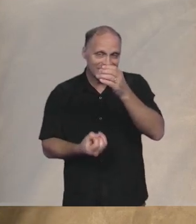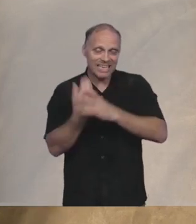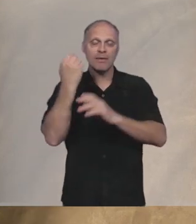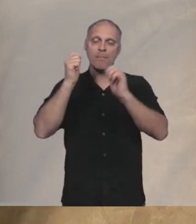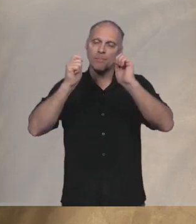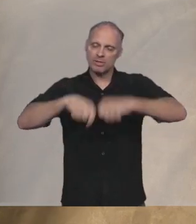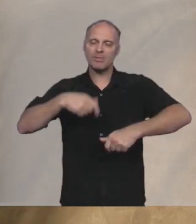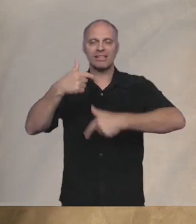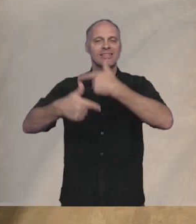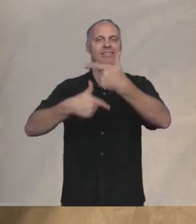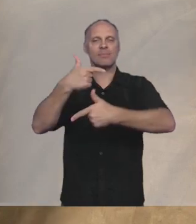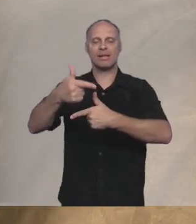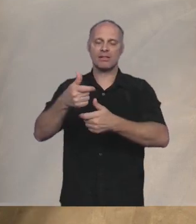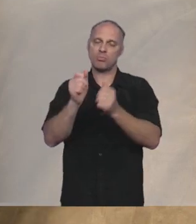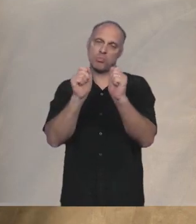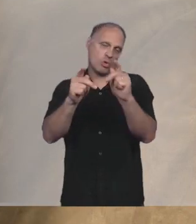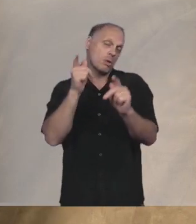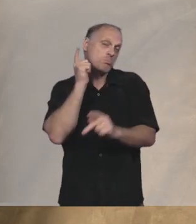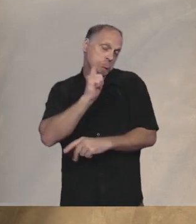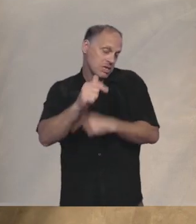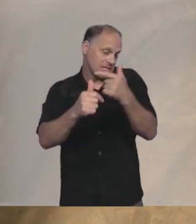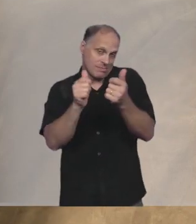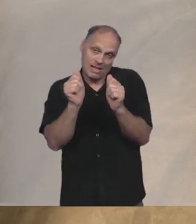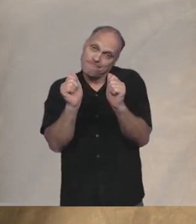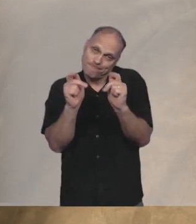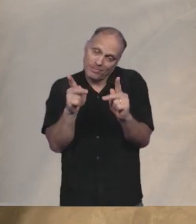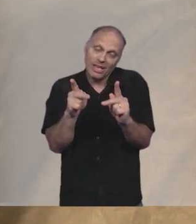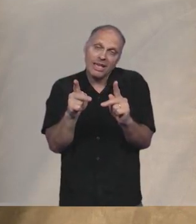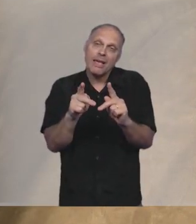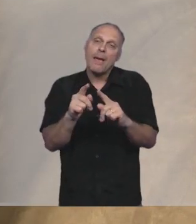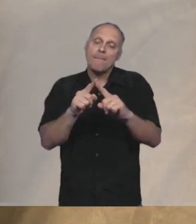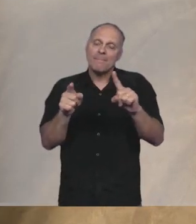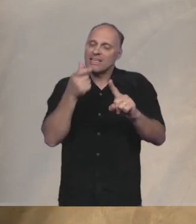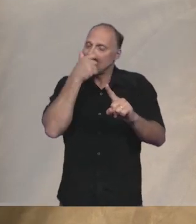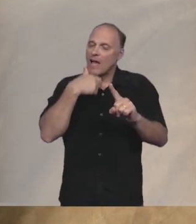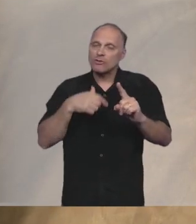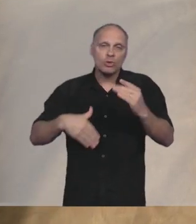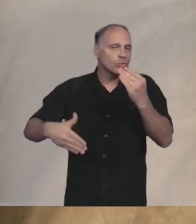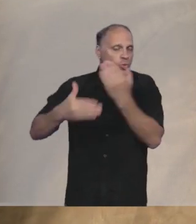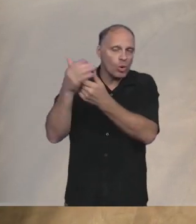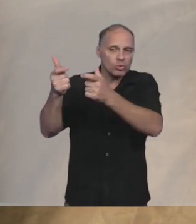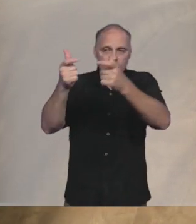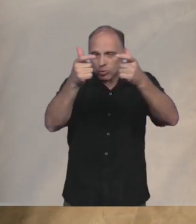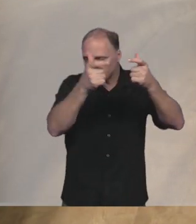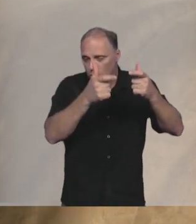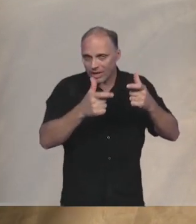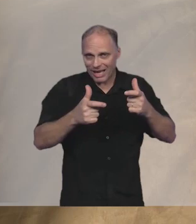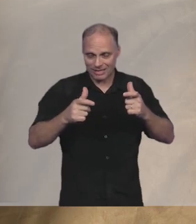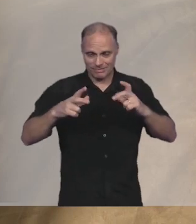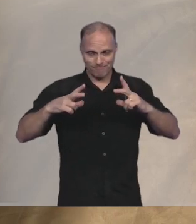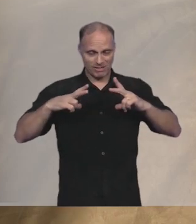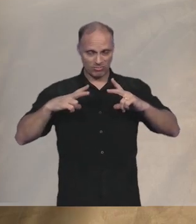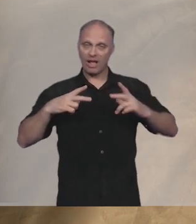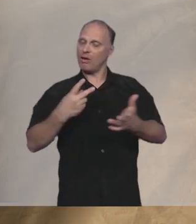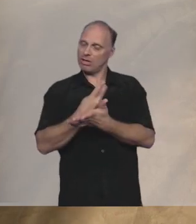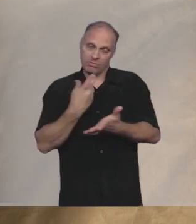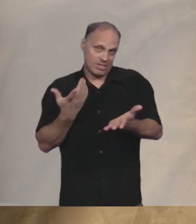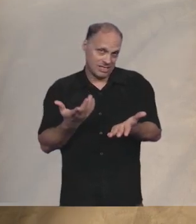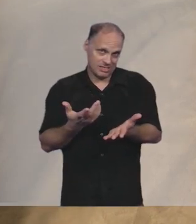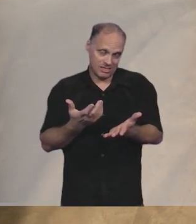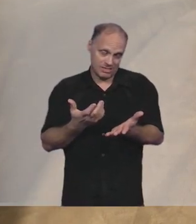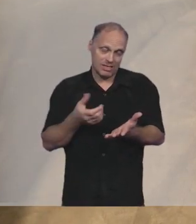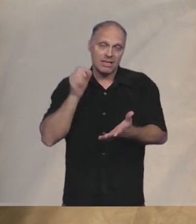que em todos os ambientes assim, autônomos é assim que acontece. Quem espera a coisa acontecer tem bem mais dificuldade